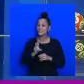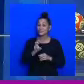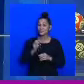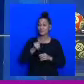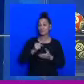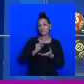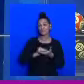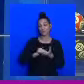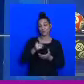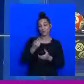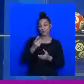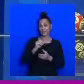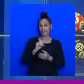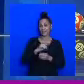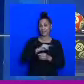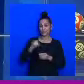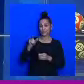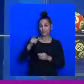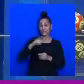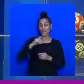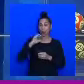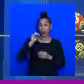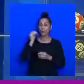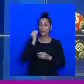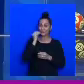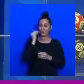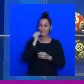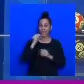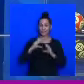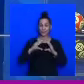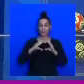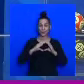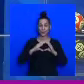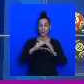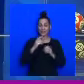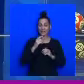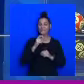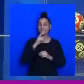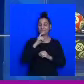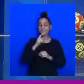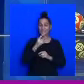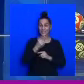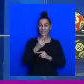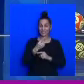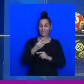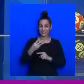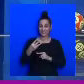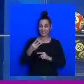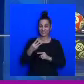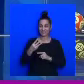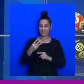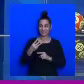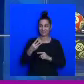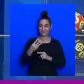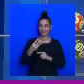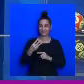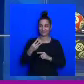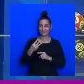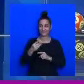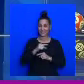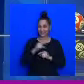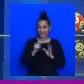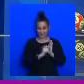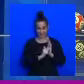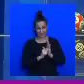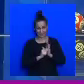números, faltam 10. Você ainda tem chances. Bola verde, número 13. Verde, 13. E